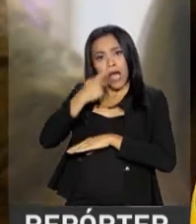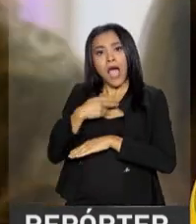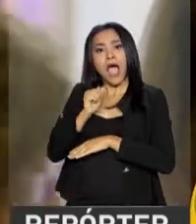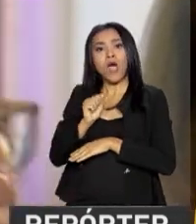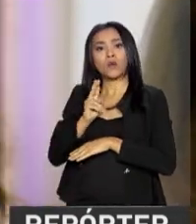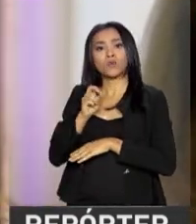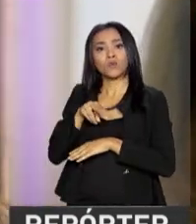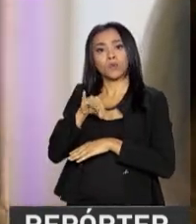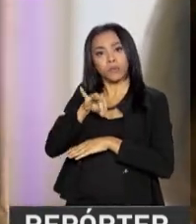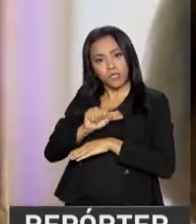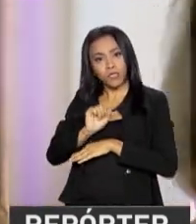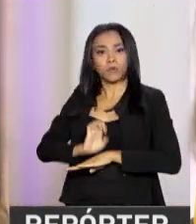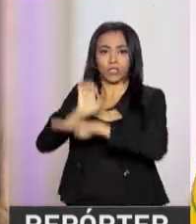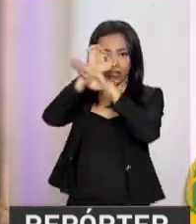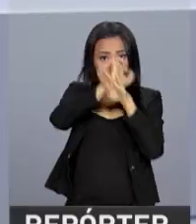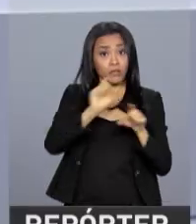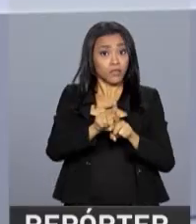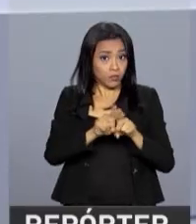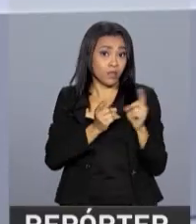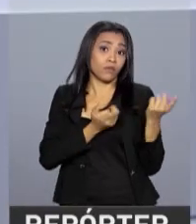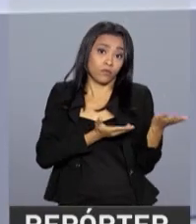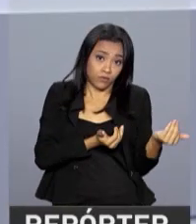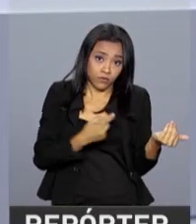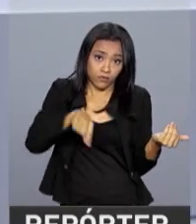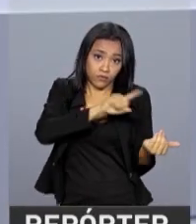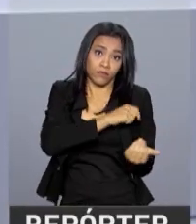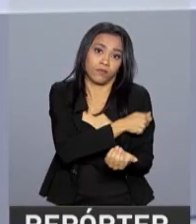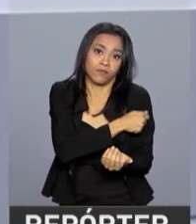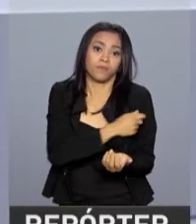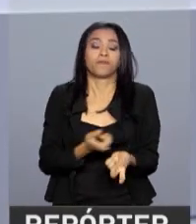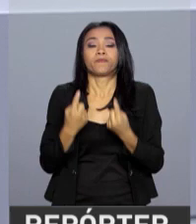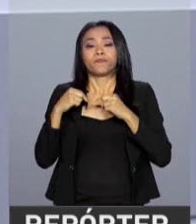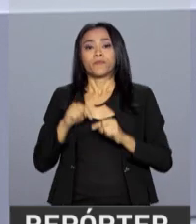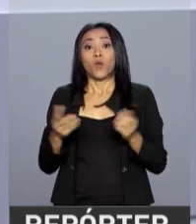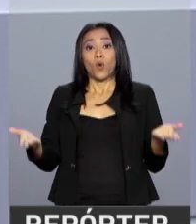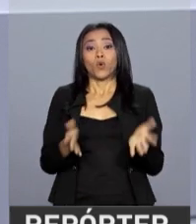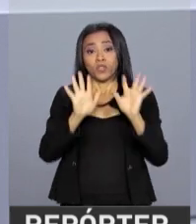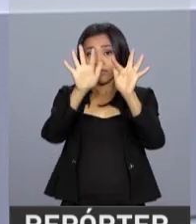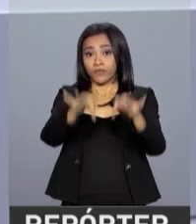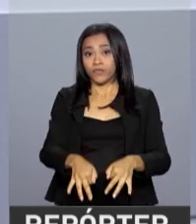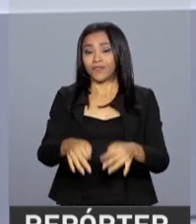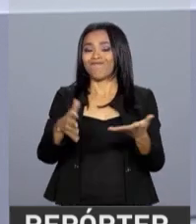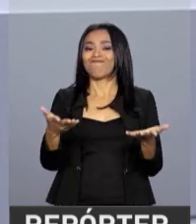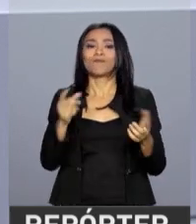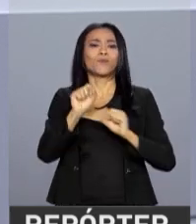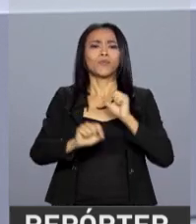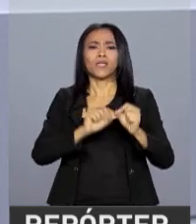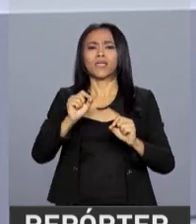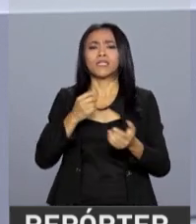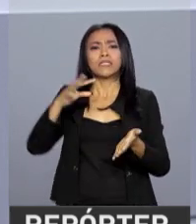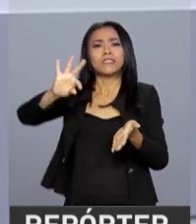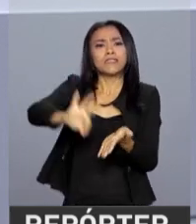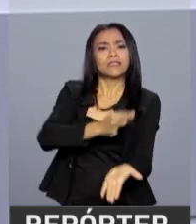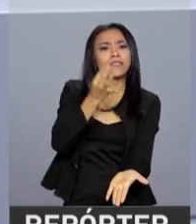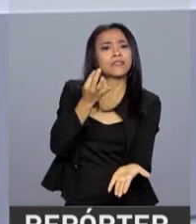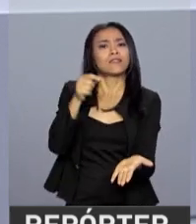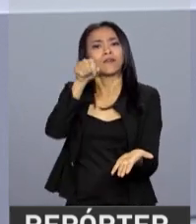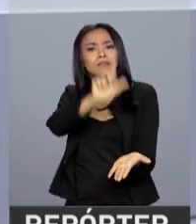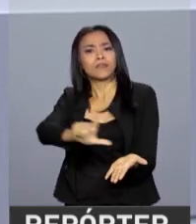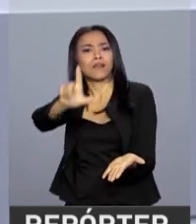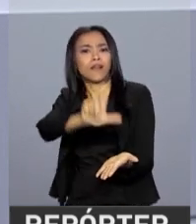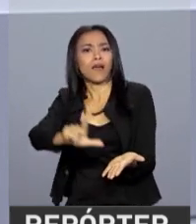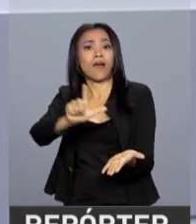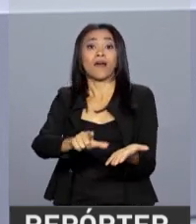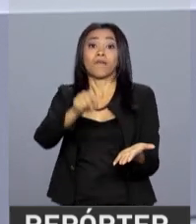estados e dos próprios estudantes termina hoje o prazo para inscrição no concurso literário faça parte dessa história